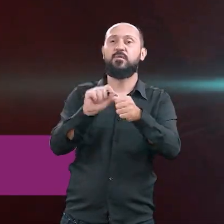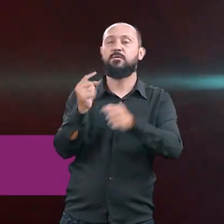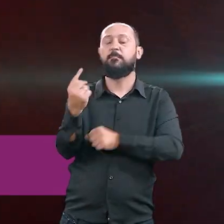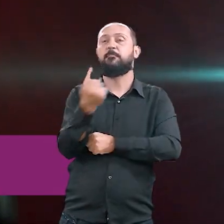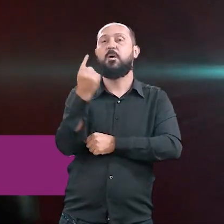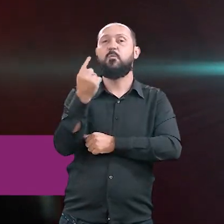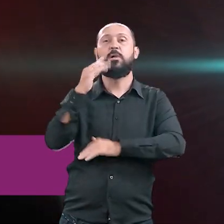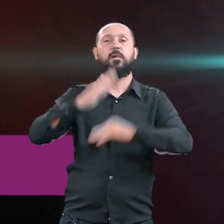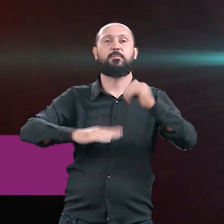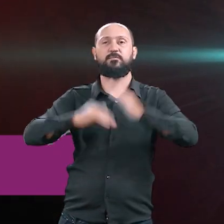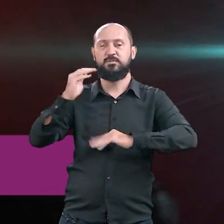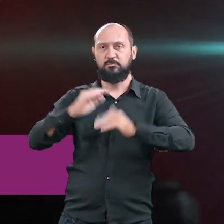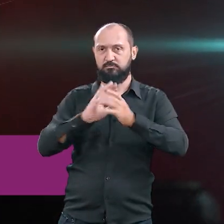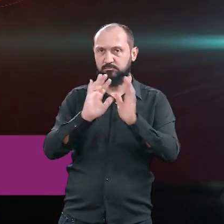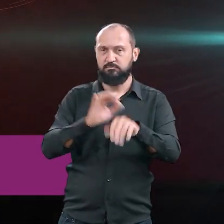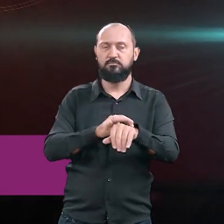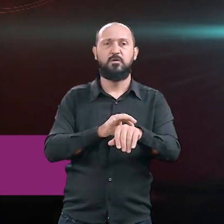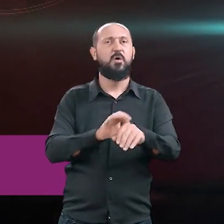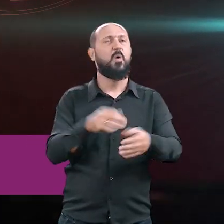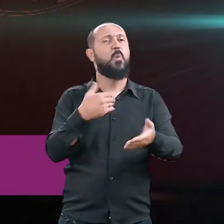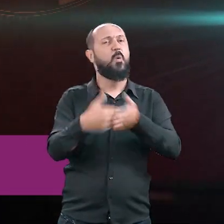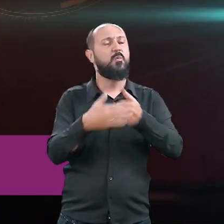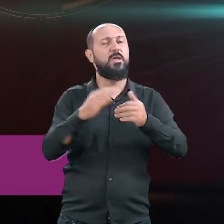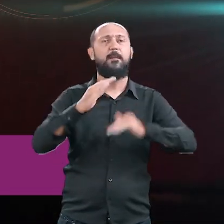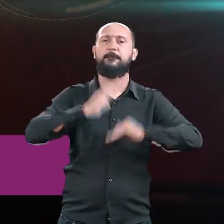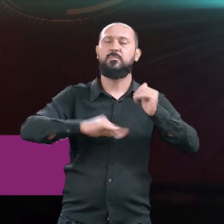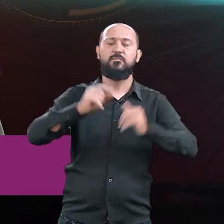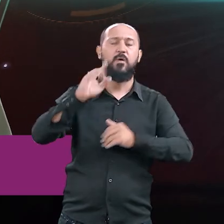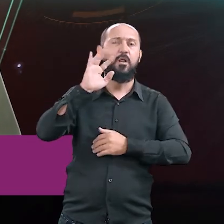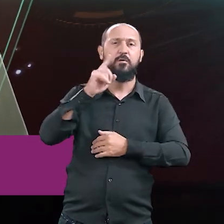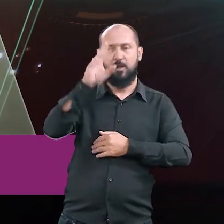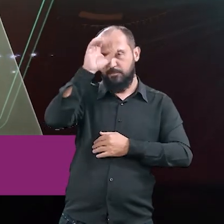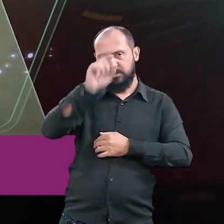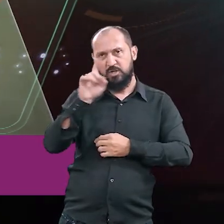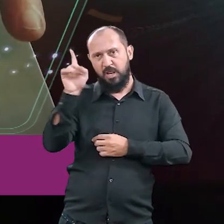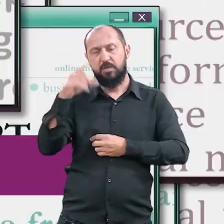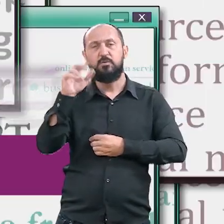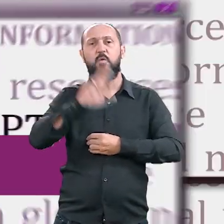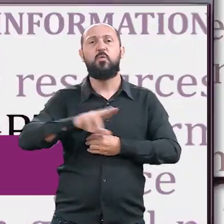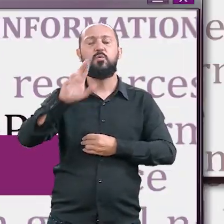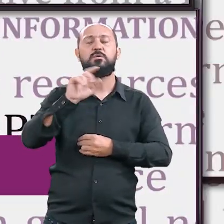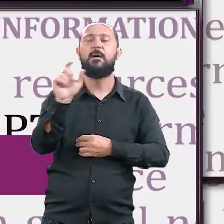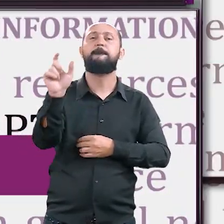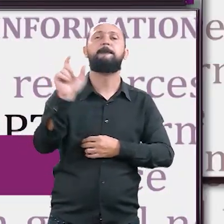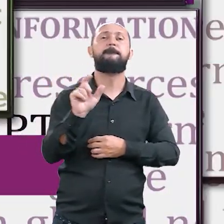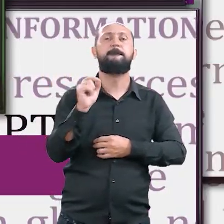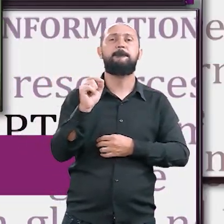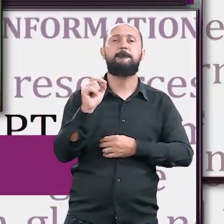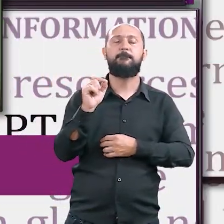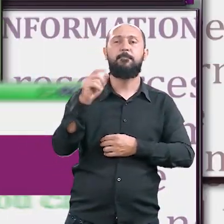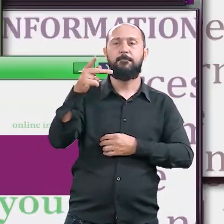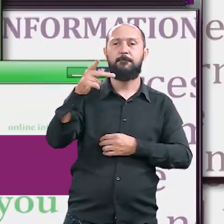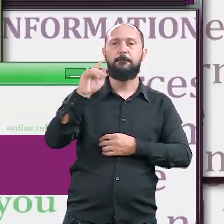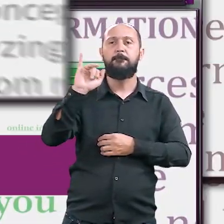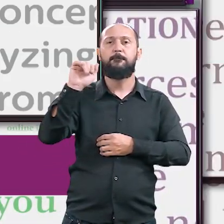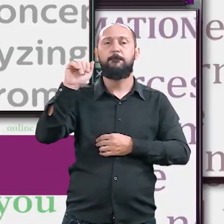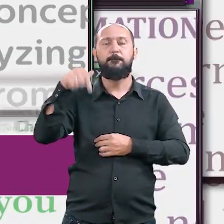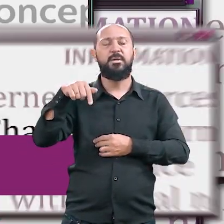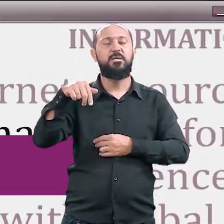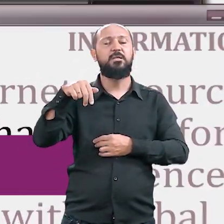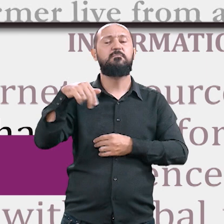utilizar o ChatGPT. É confiável? Exato, vamos lá. Quando você fala do WhatsApp, você fala assim, pô, o jornalista, o advogado, todo mundo pode usar.